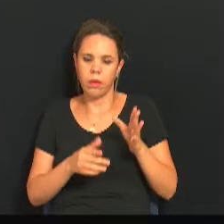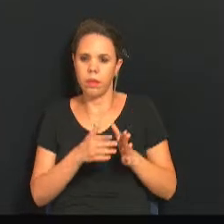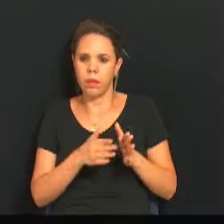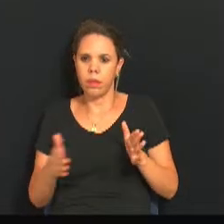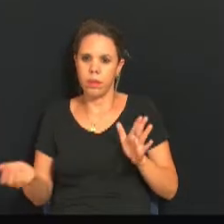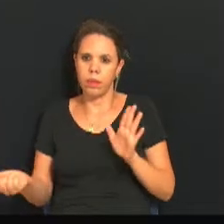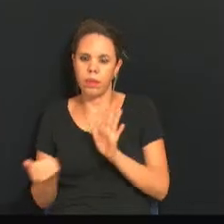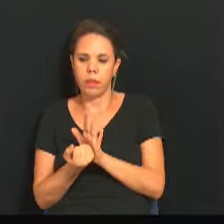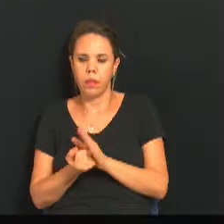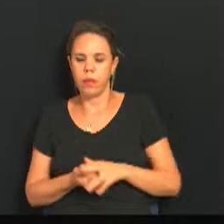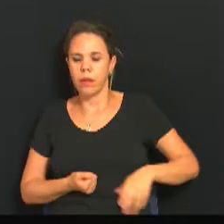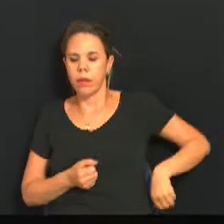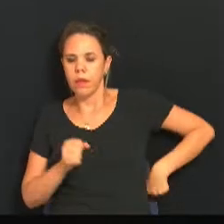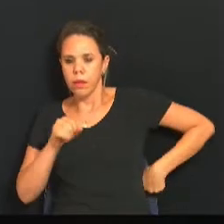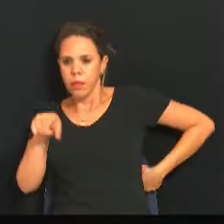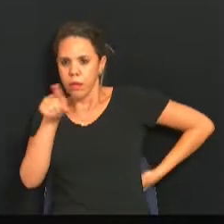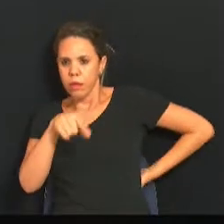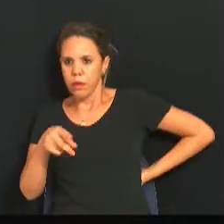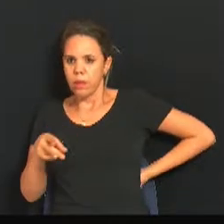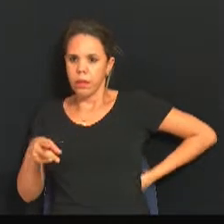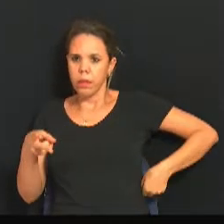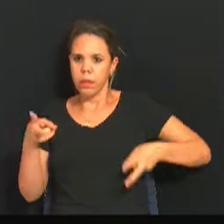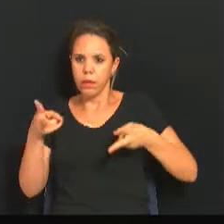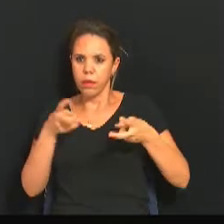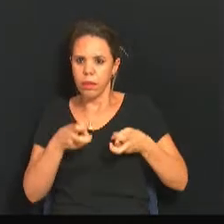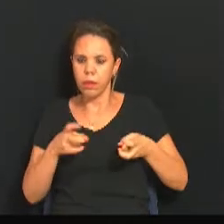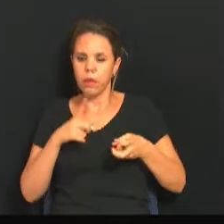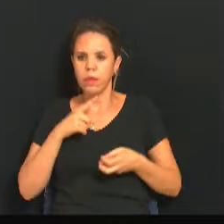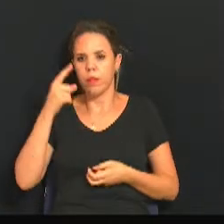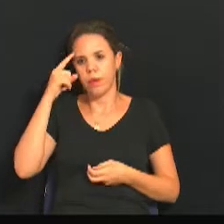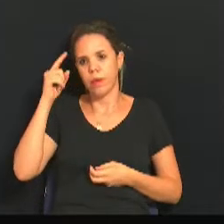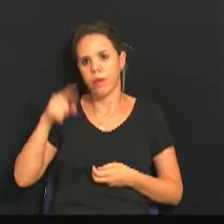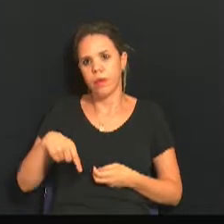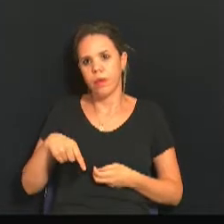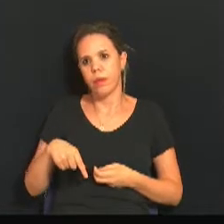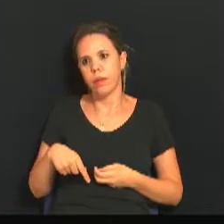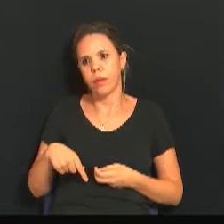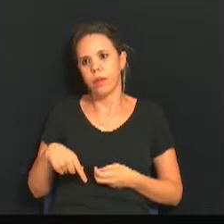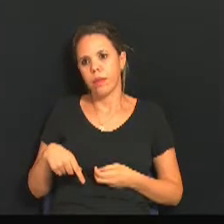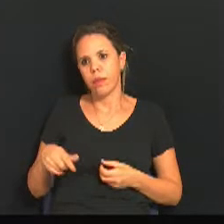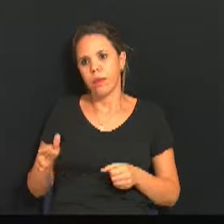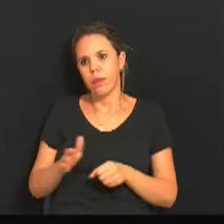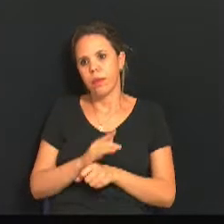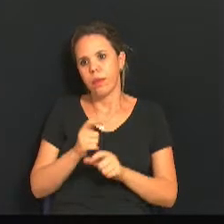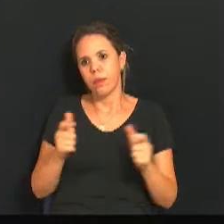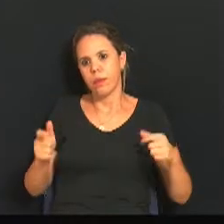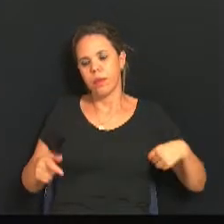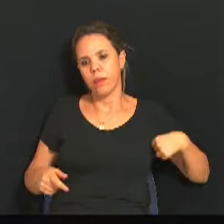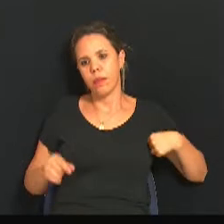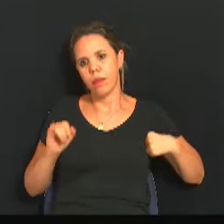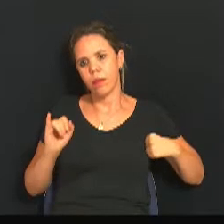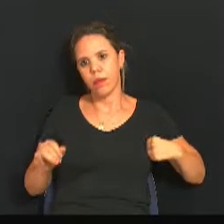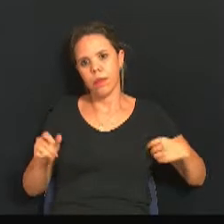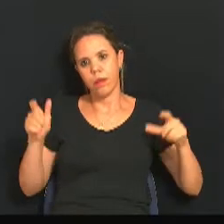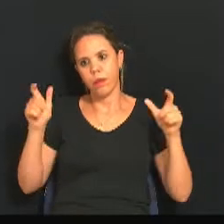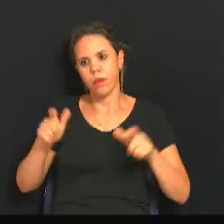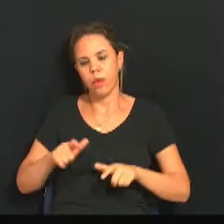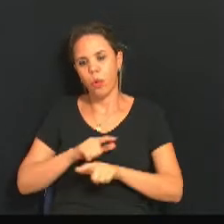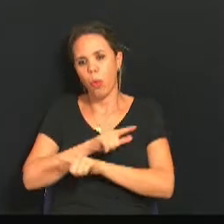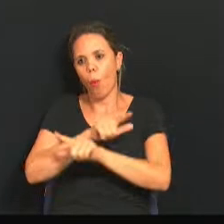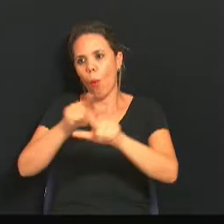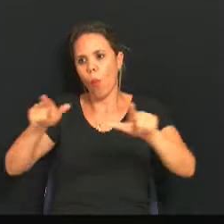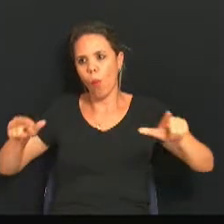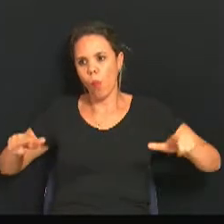tombamento o senhor isso perceber a uma ideia no preenchimento maior e o espaço vazio